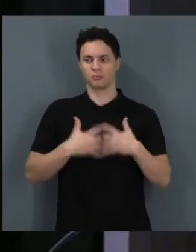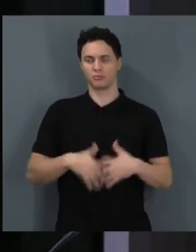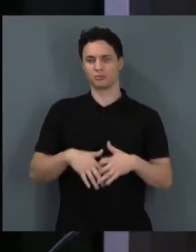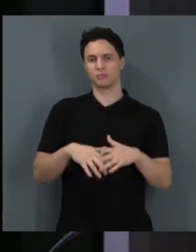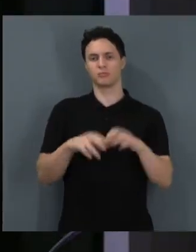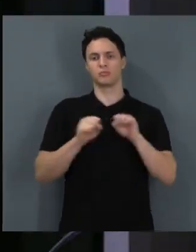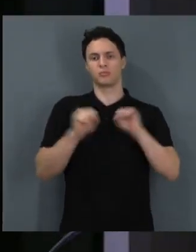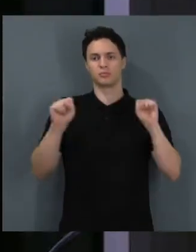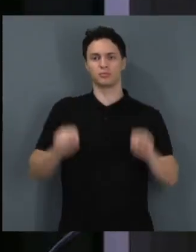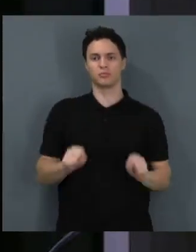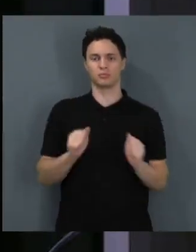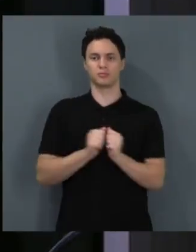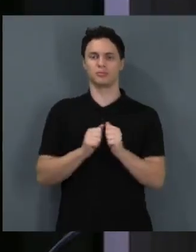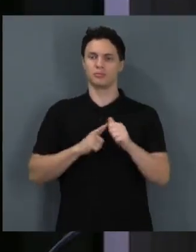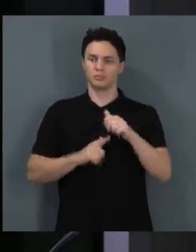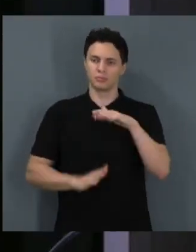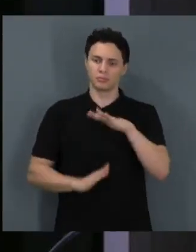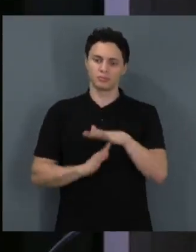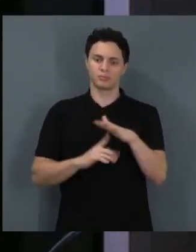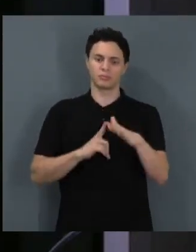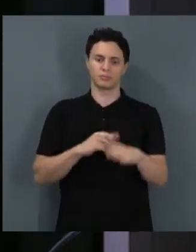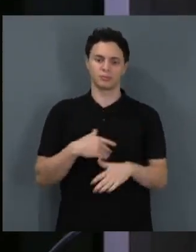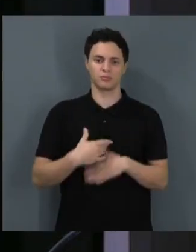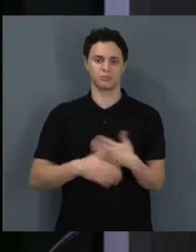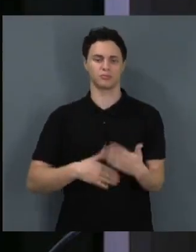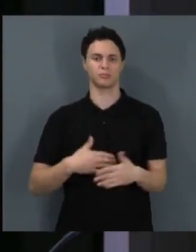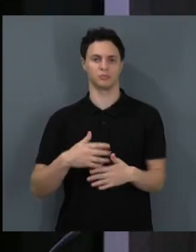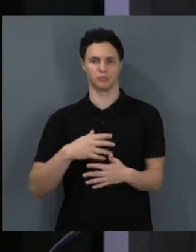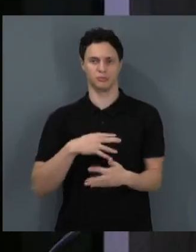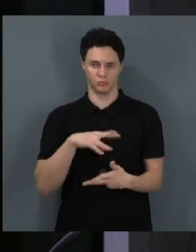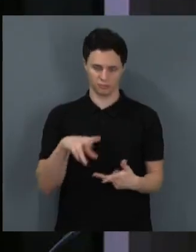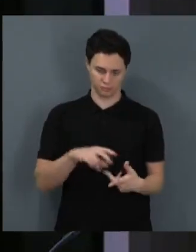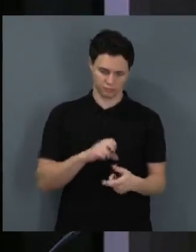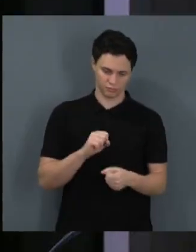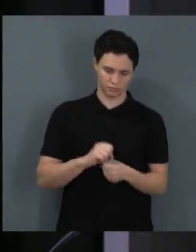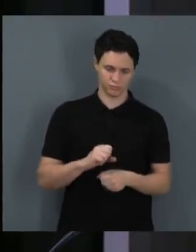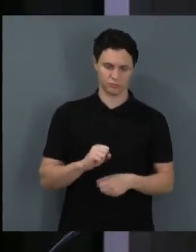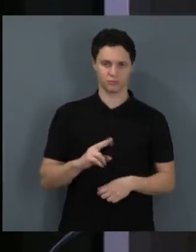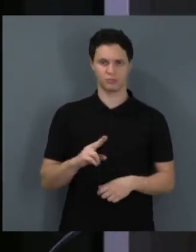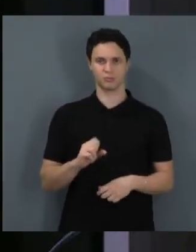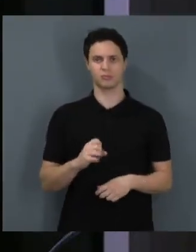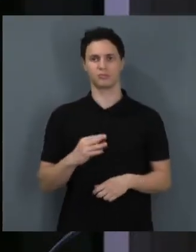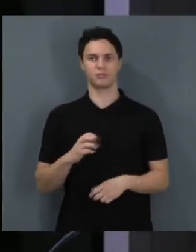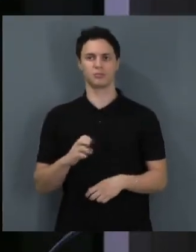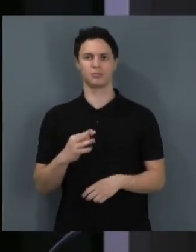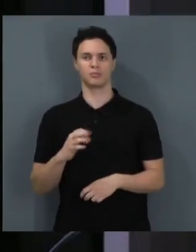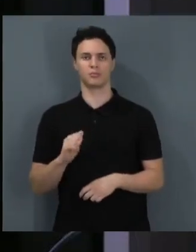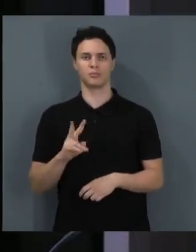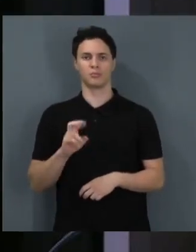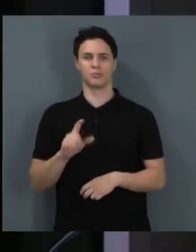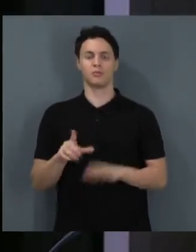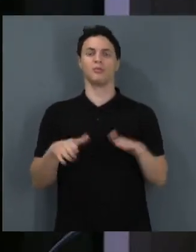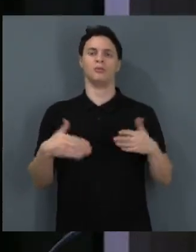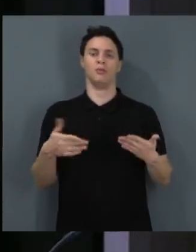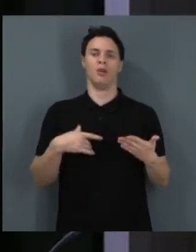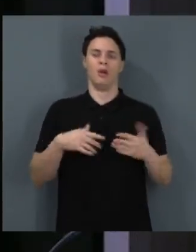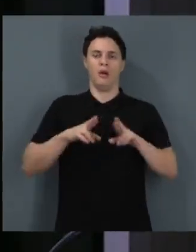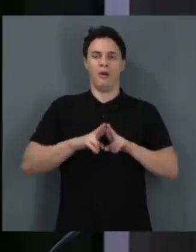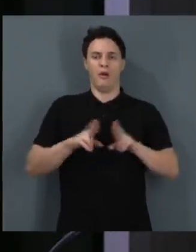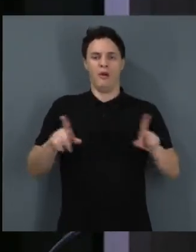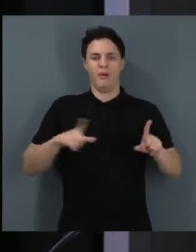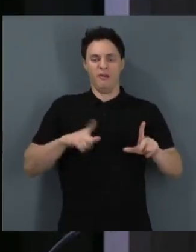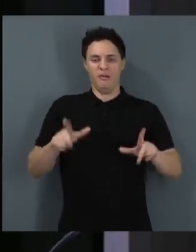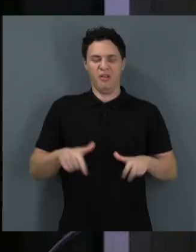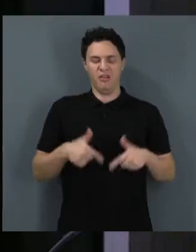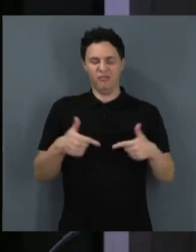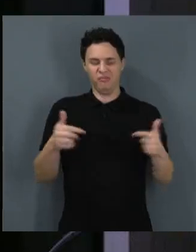que impede o nosso desenvolvimento sustentável a longo prazo. Agora, não podemos dissociar essa ação do